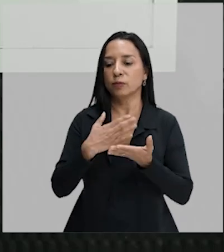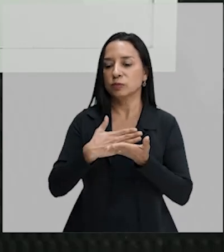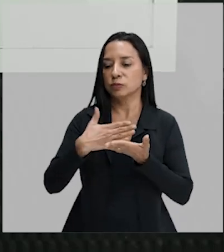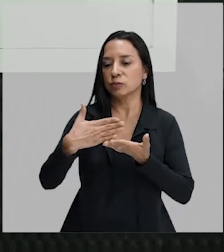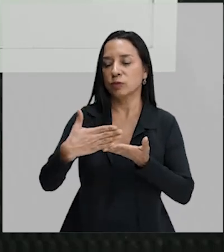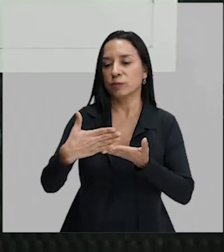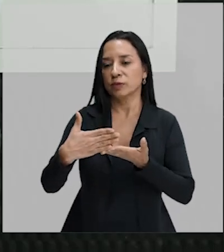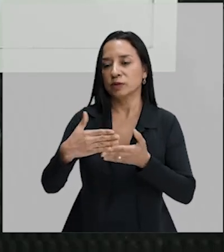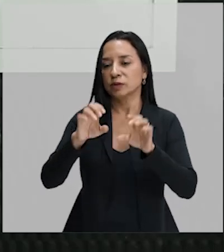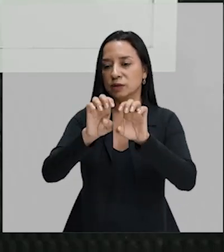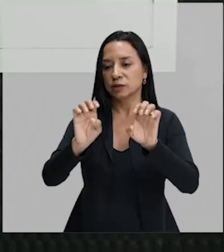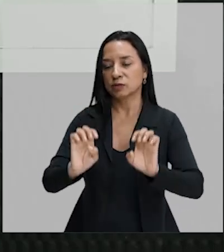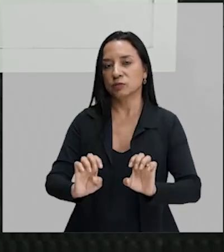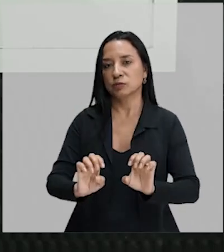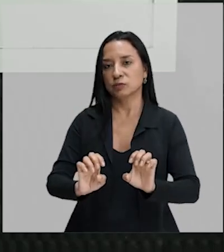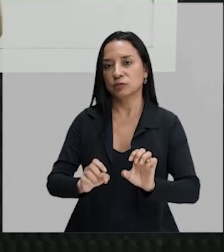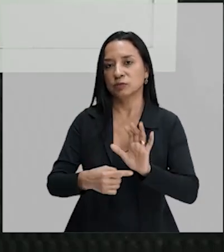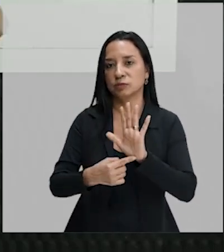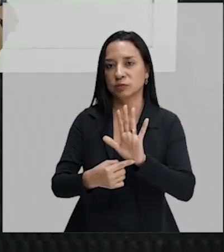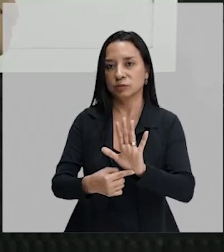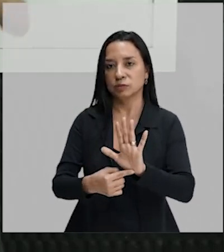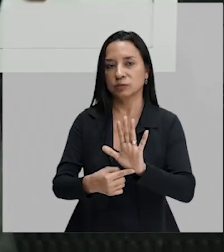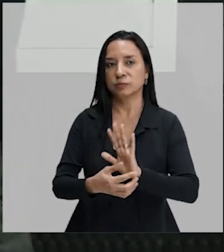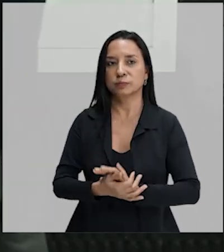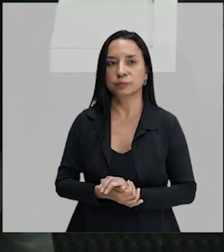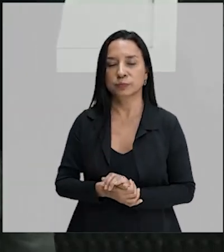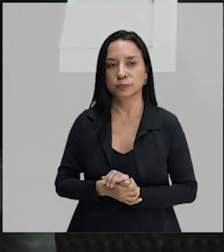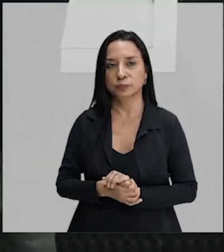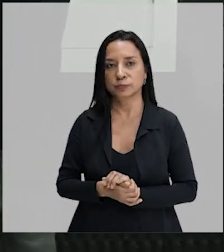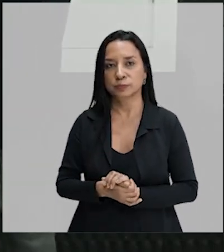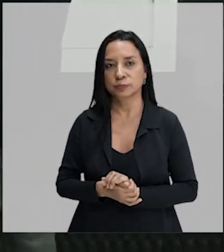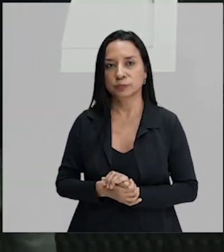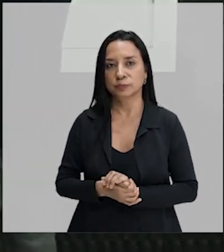estrutura, citar, certo?